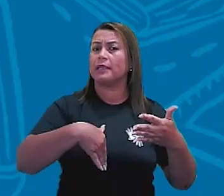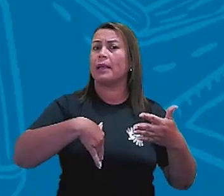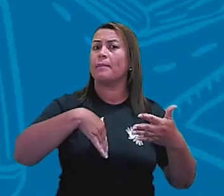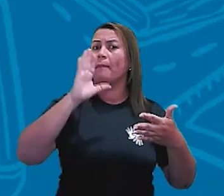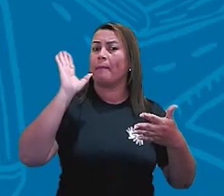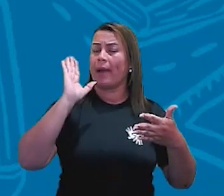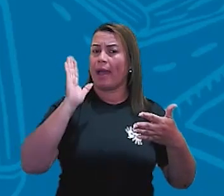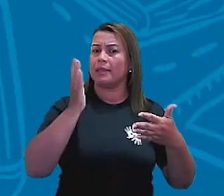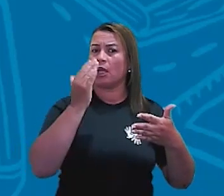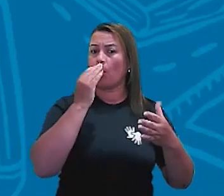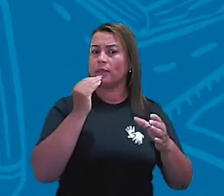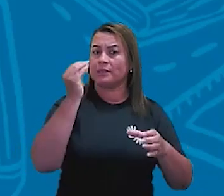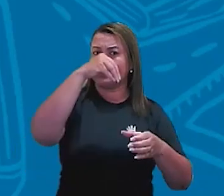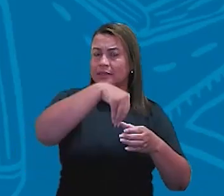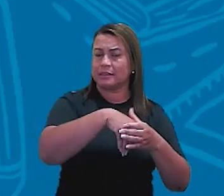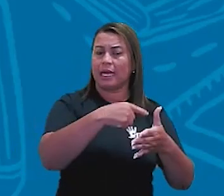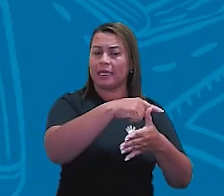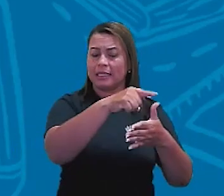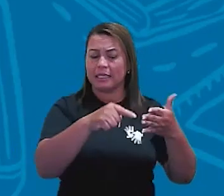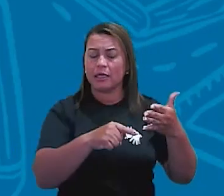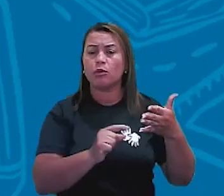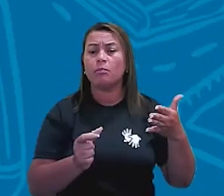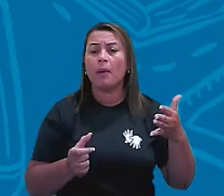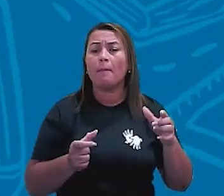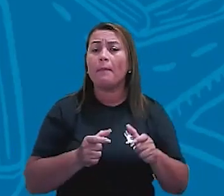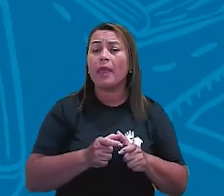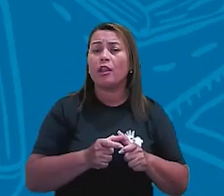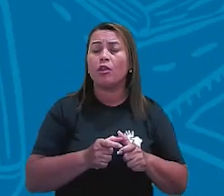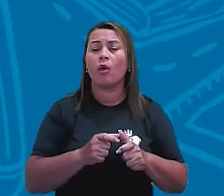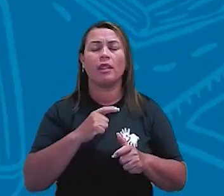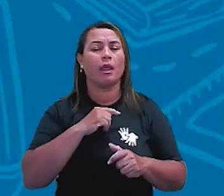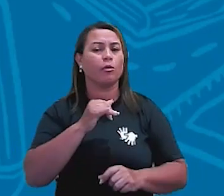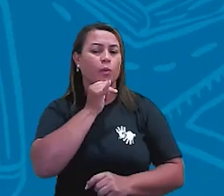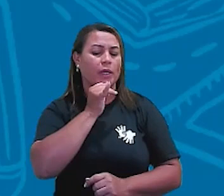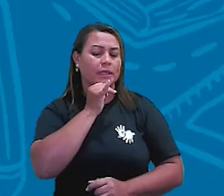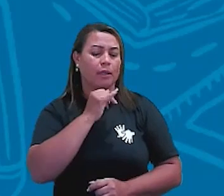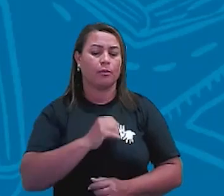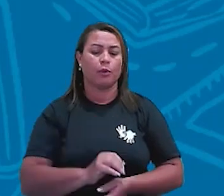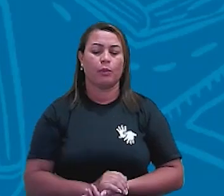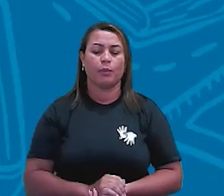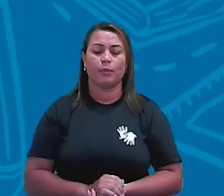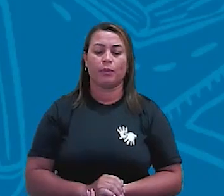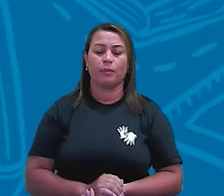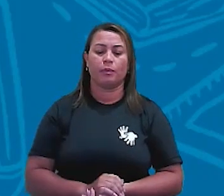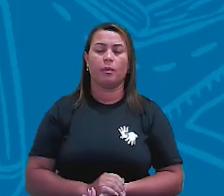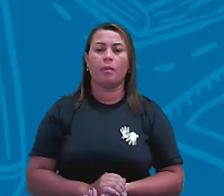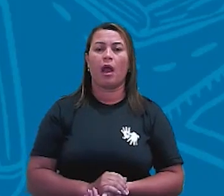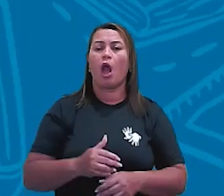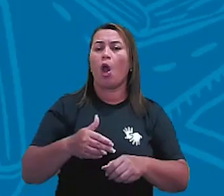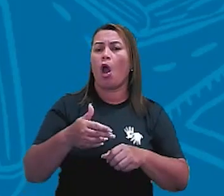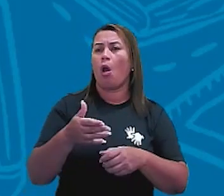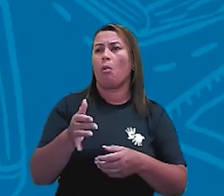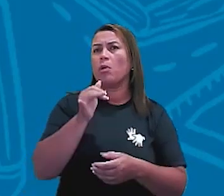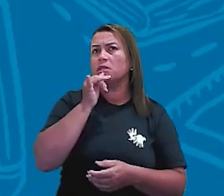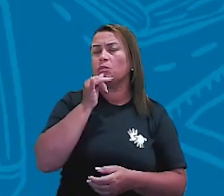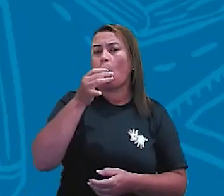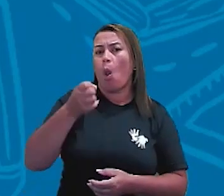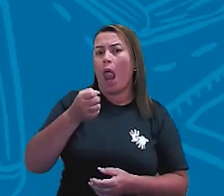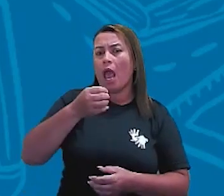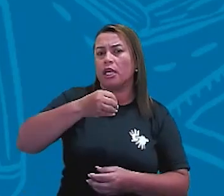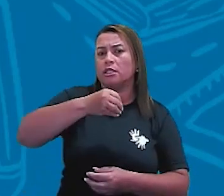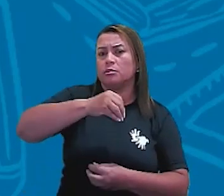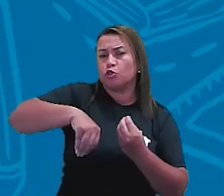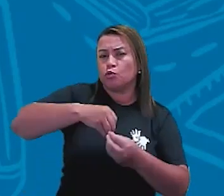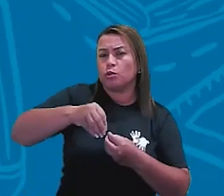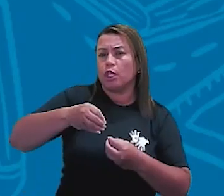quantidade no alimento, e o último em menor quantidade. Então, se você tem aí, por exemplo, algum achocolatado, um exemplo,